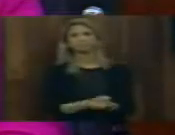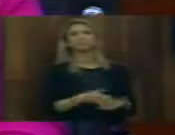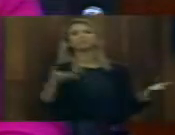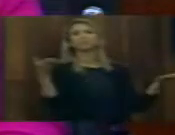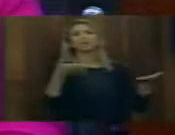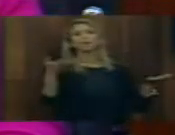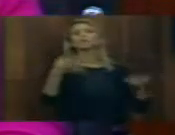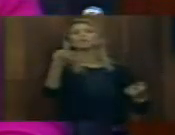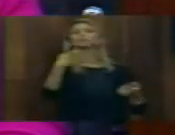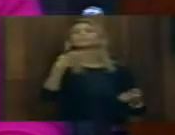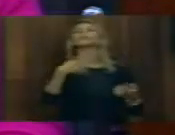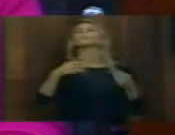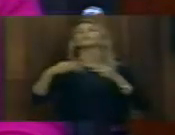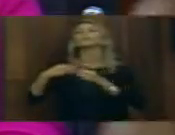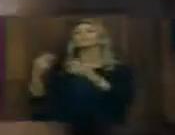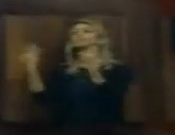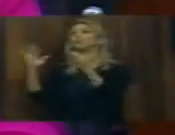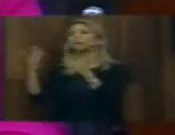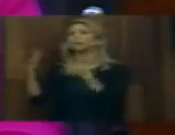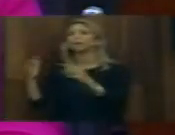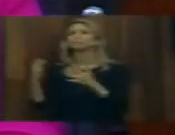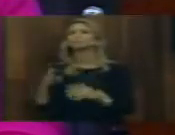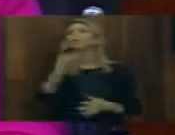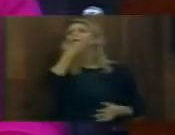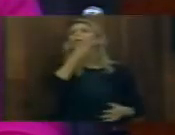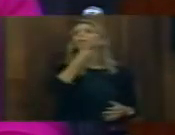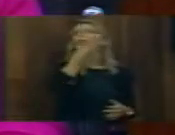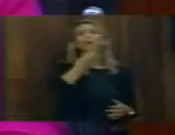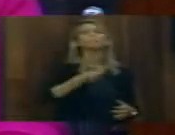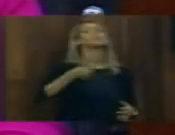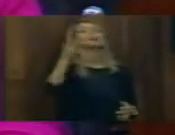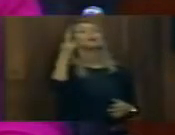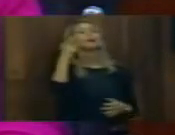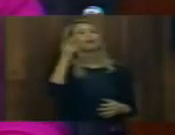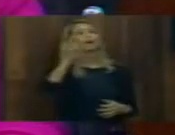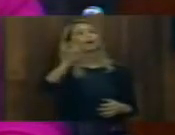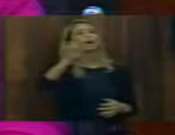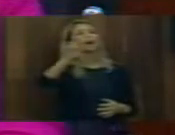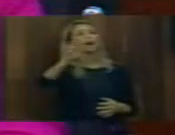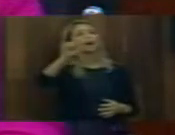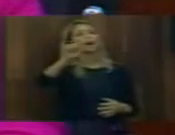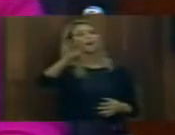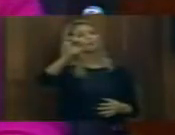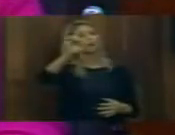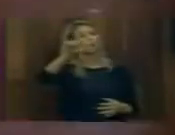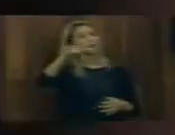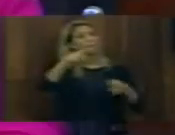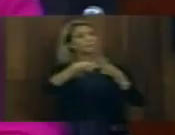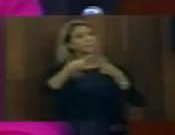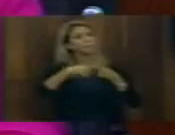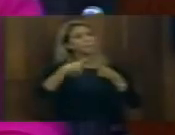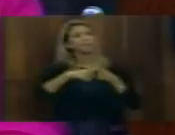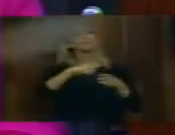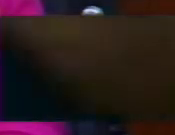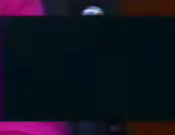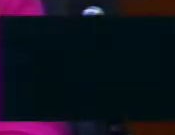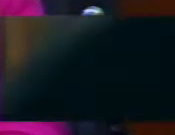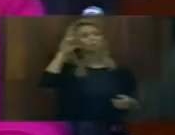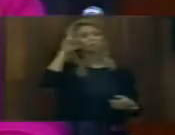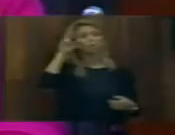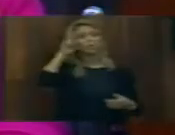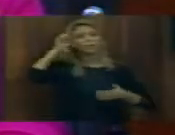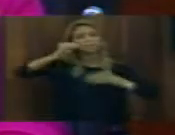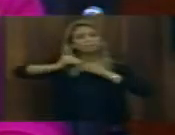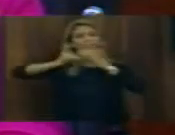requer outorga de moção de aplausos ao senhor Rafael da Costa Chagas, por sua história de superação pessoal,